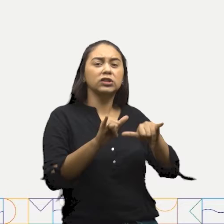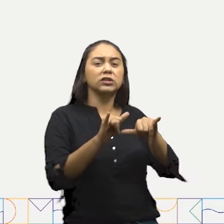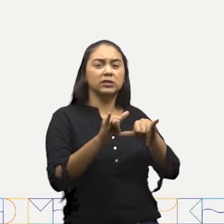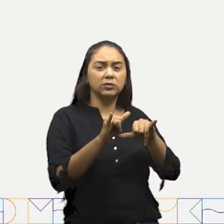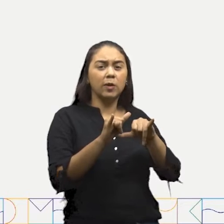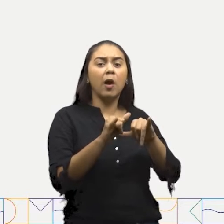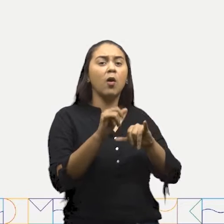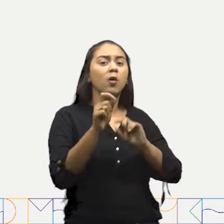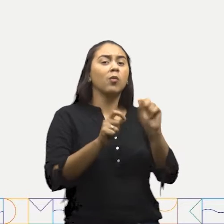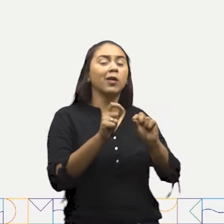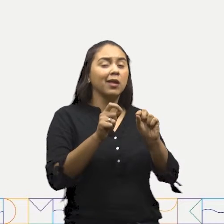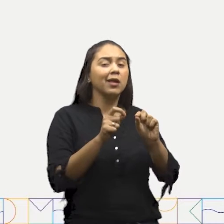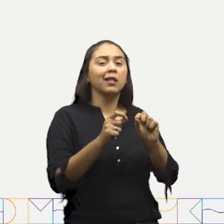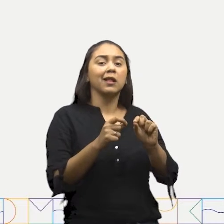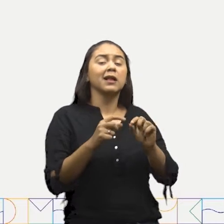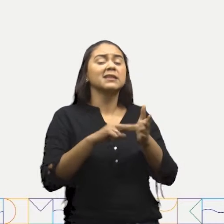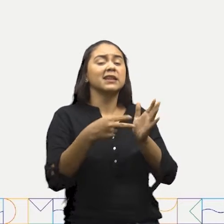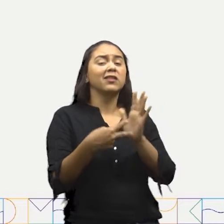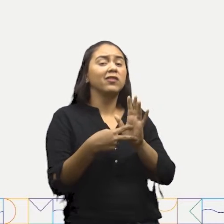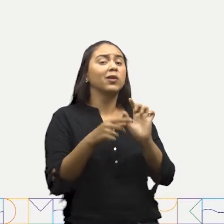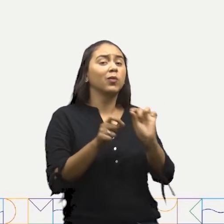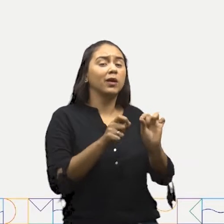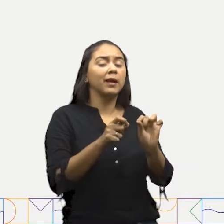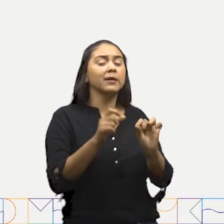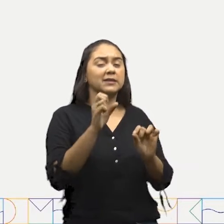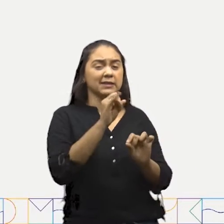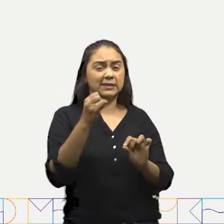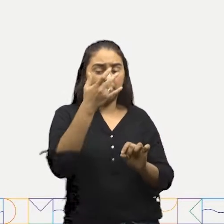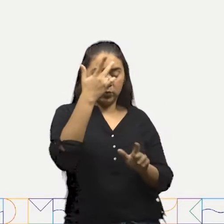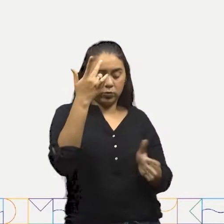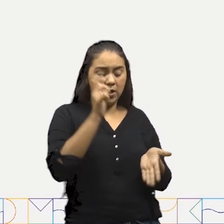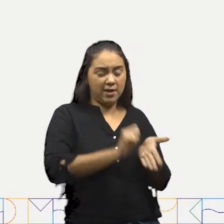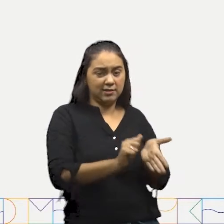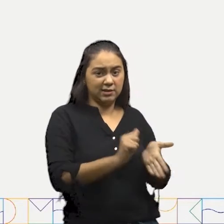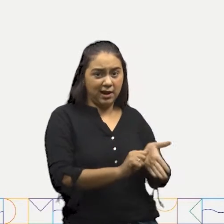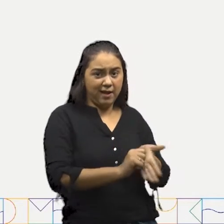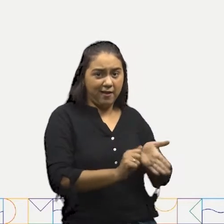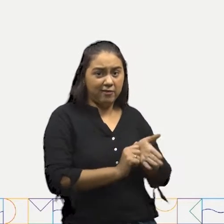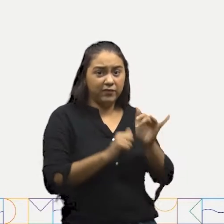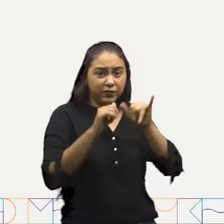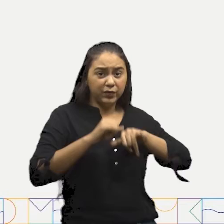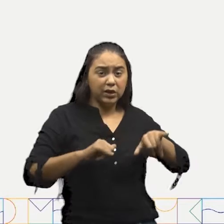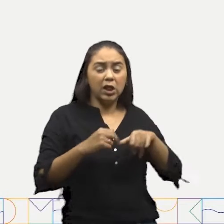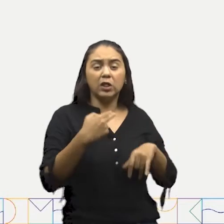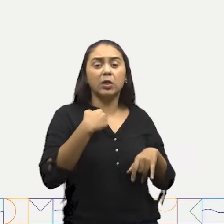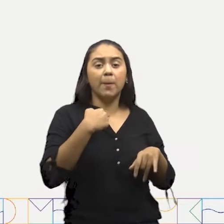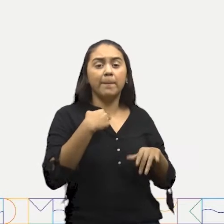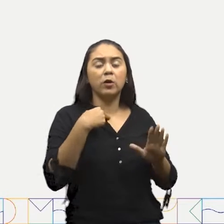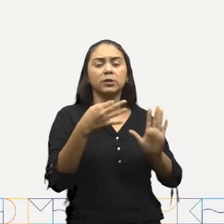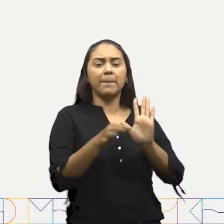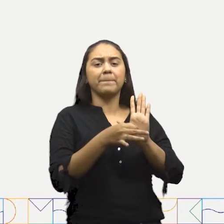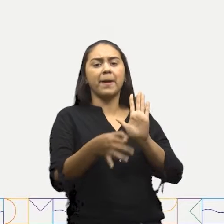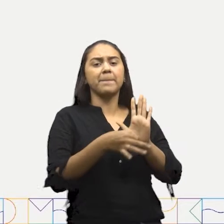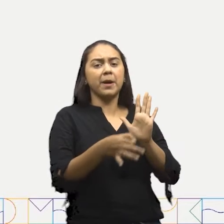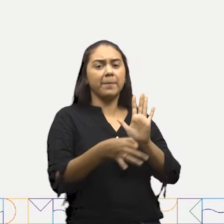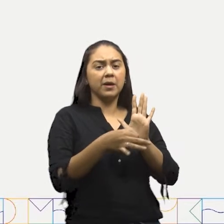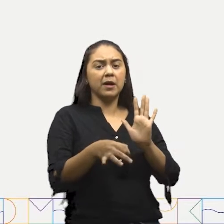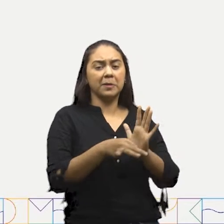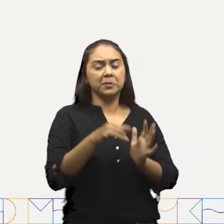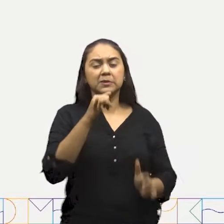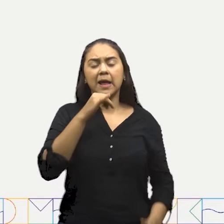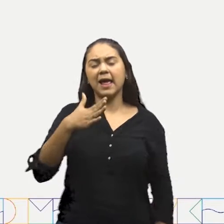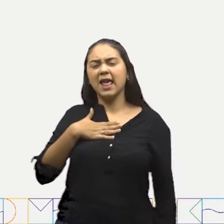deve ser impessoal, isso significa que quem escrever a notícia não se envolverá na sua descrição